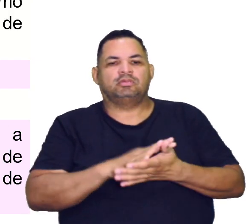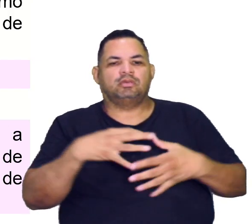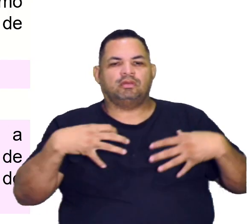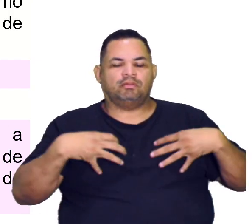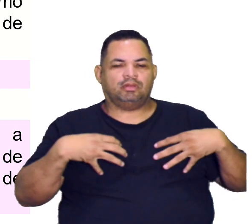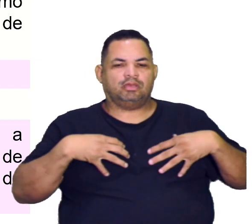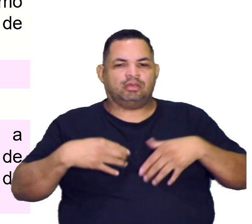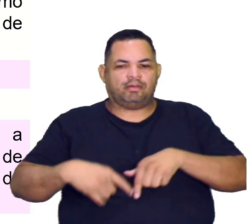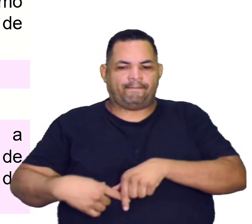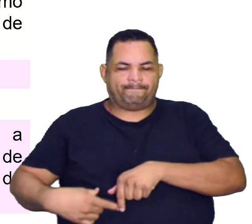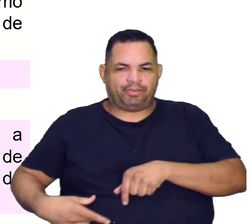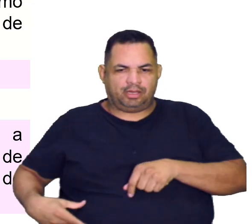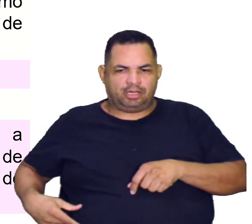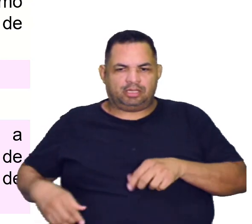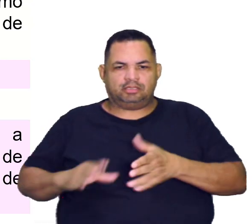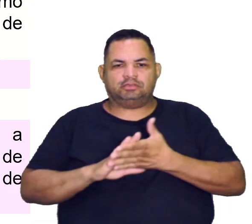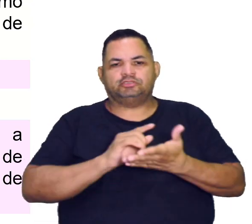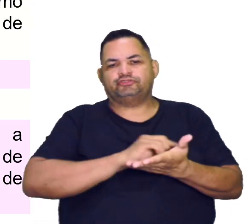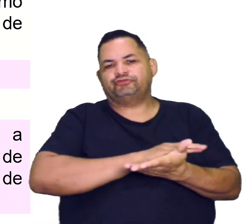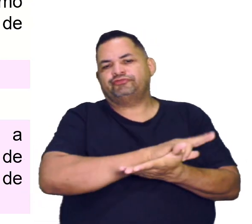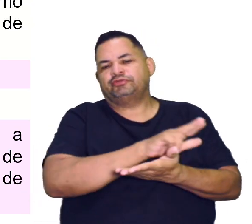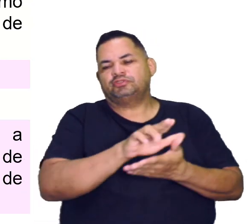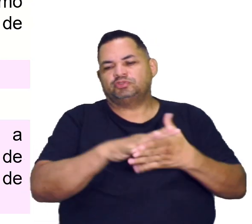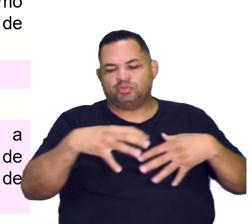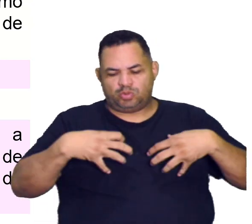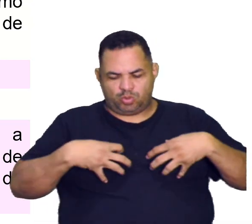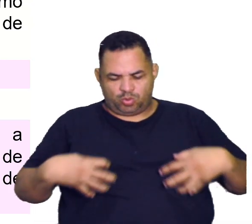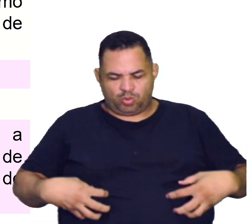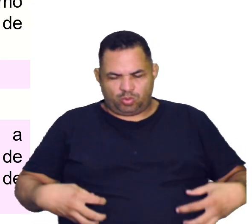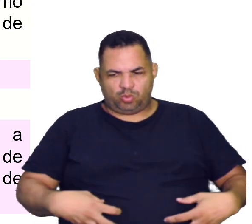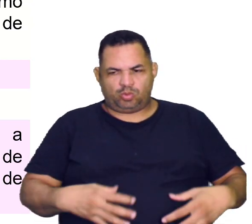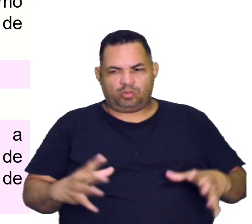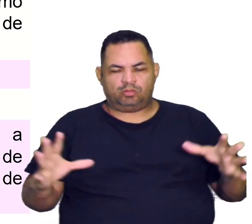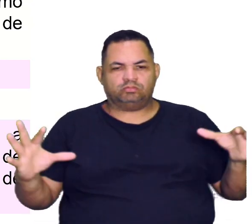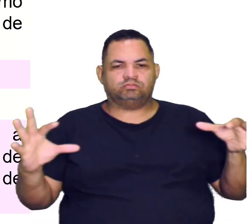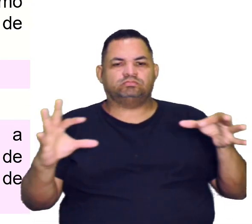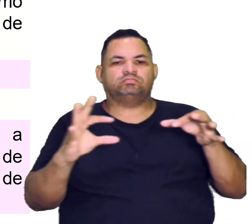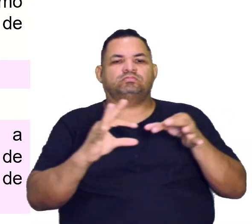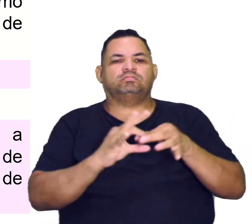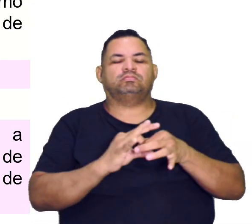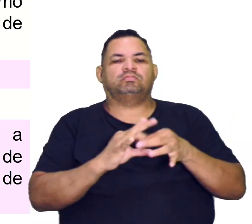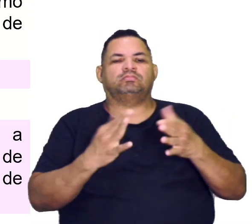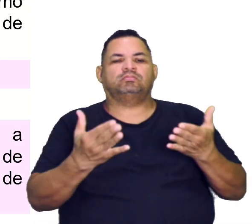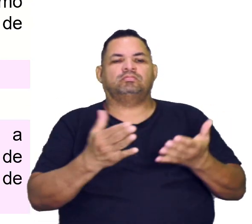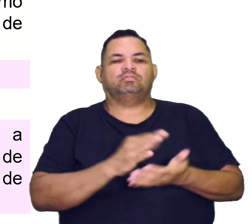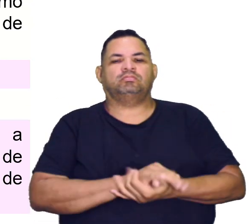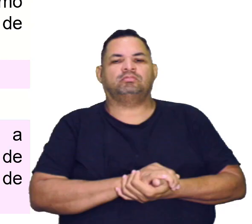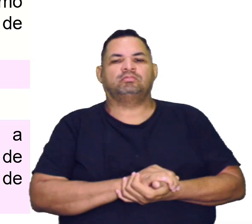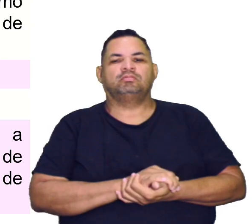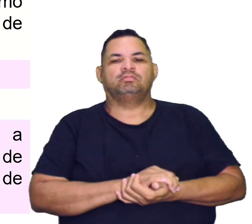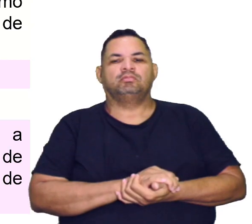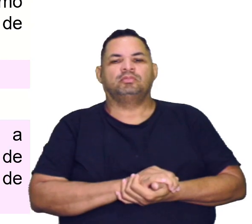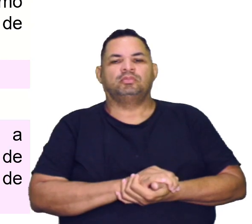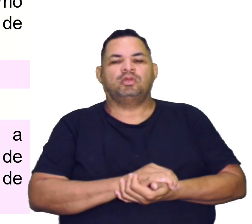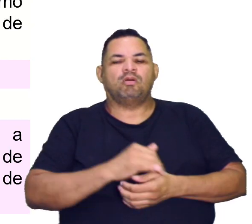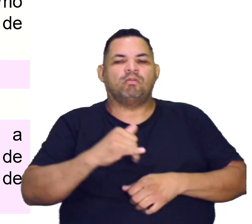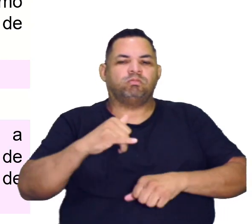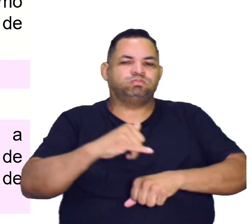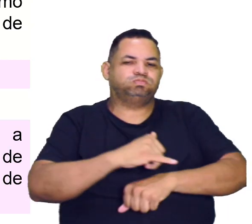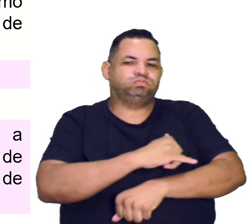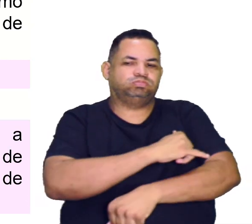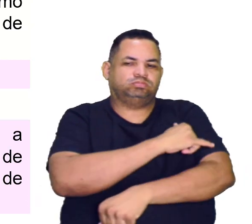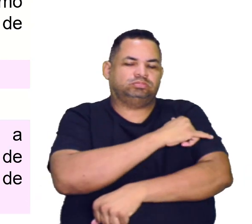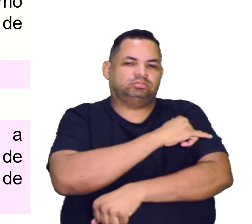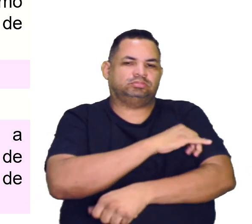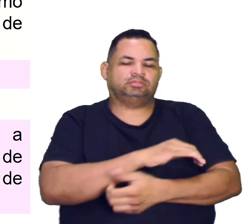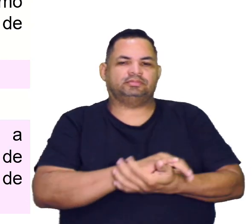o pâncreas e tantos outros cânceres que estão associados ao que, prof? Olha lá a palavra,